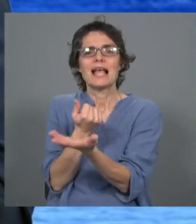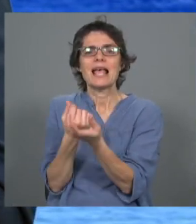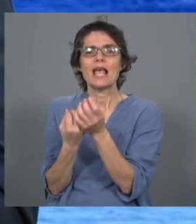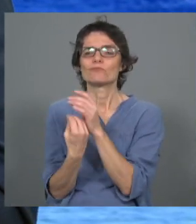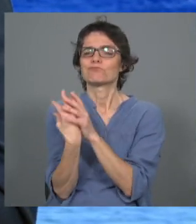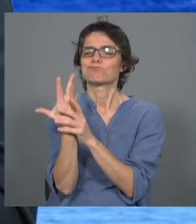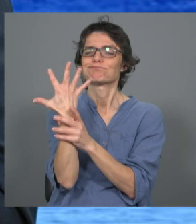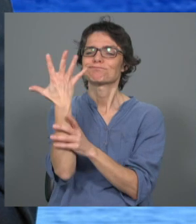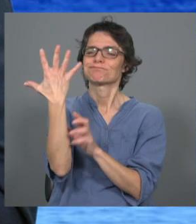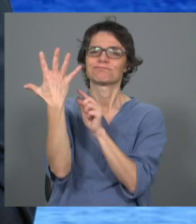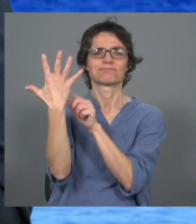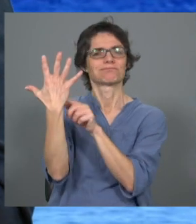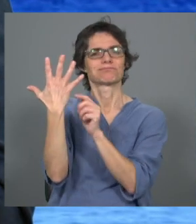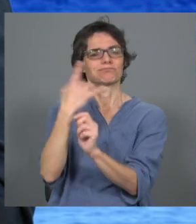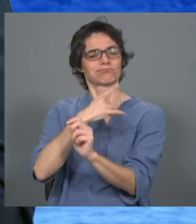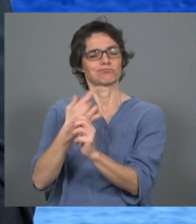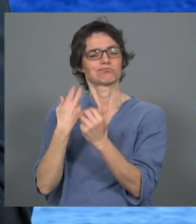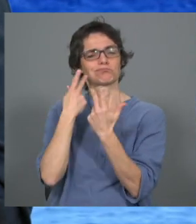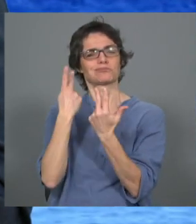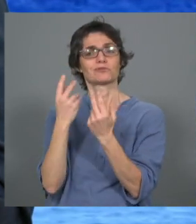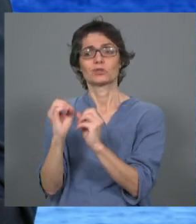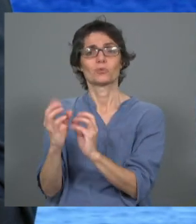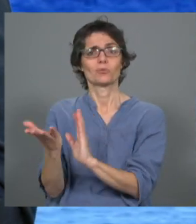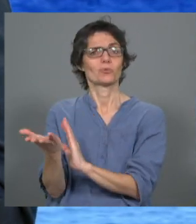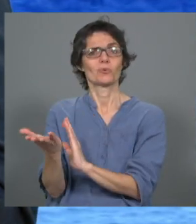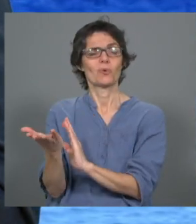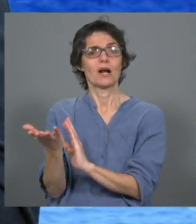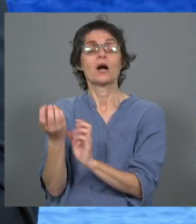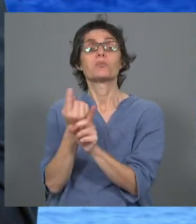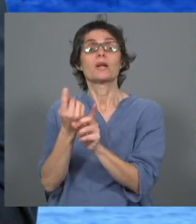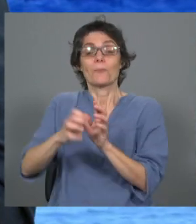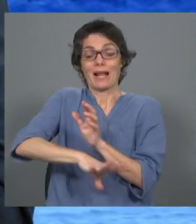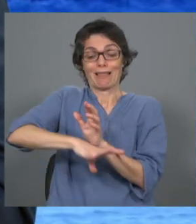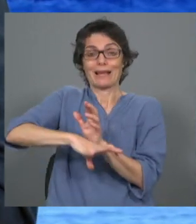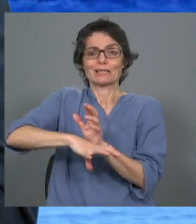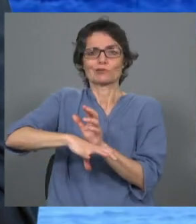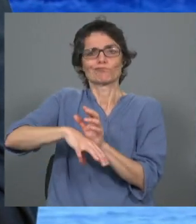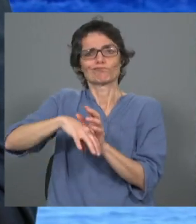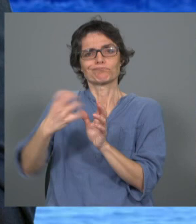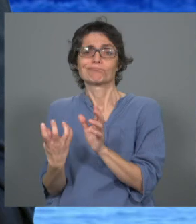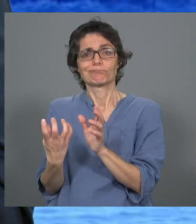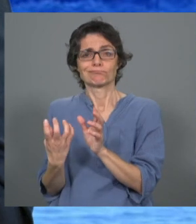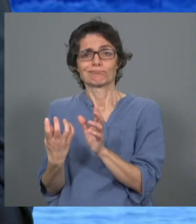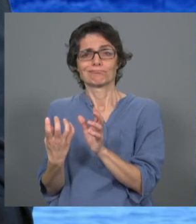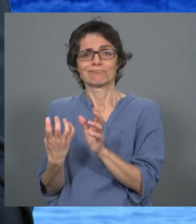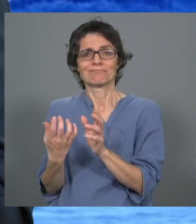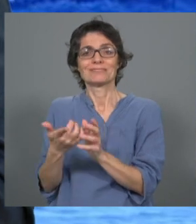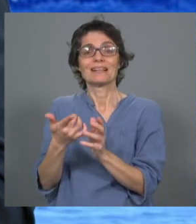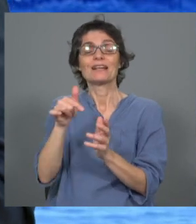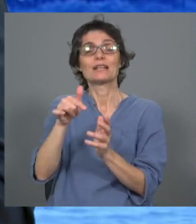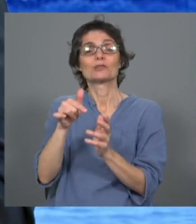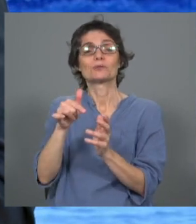fecundo, porque perde exatamente esta fonte da sua fecundidade, que é Jesus Cristo. Que é o que acontece connosco